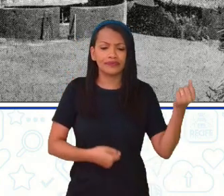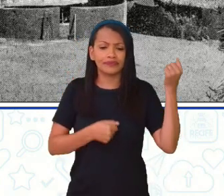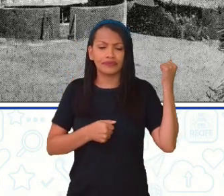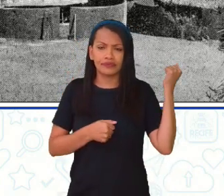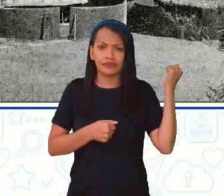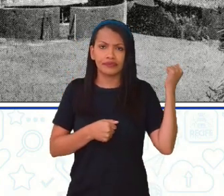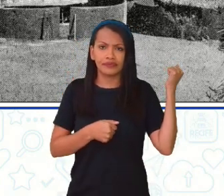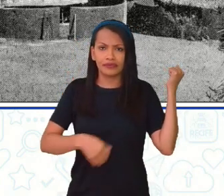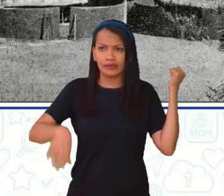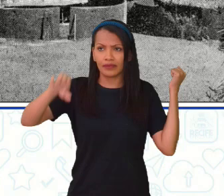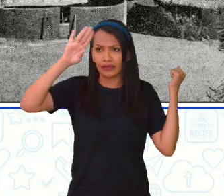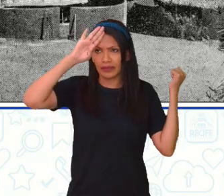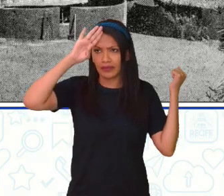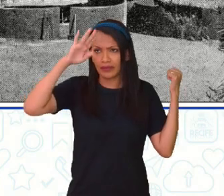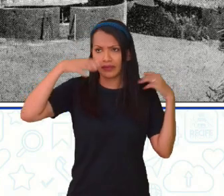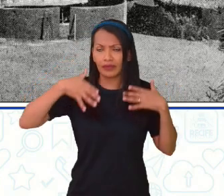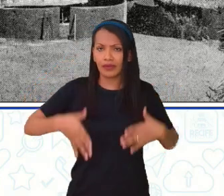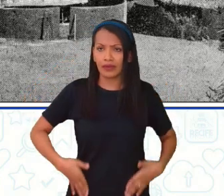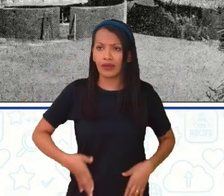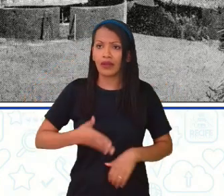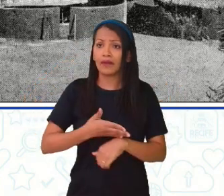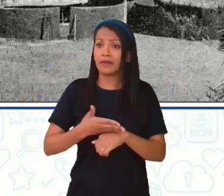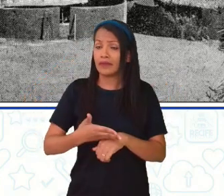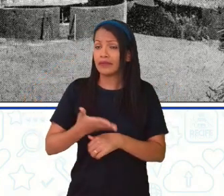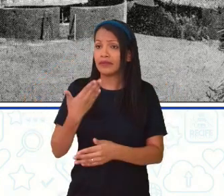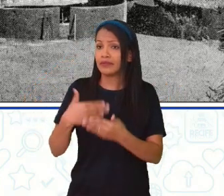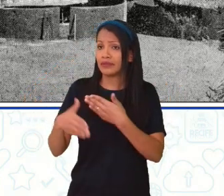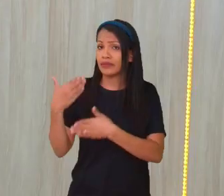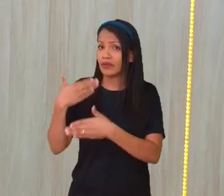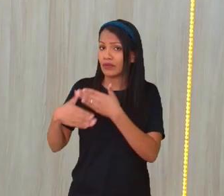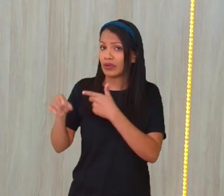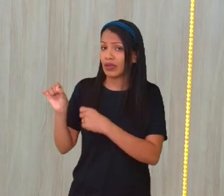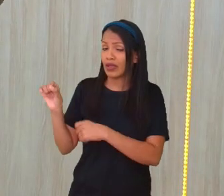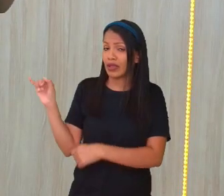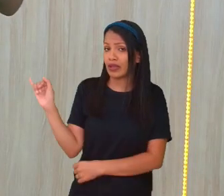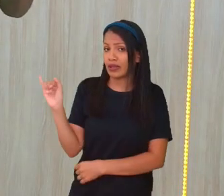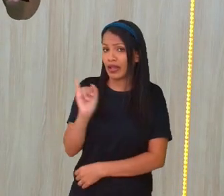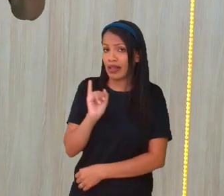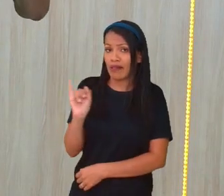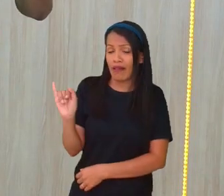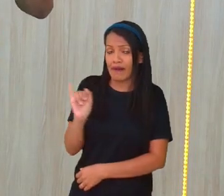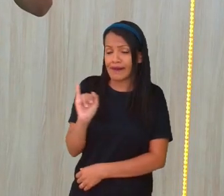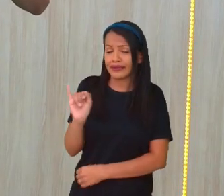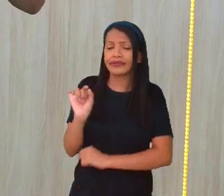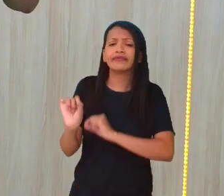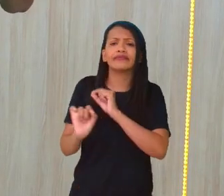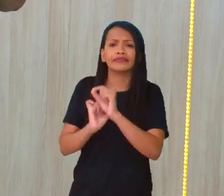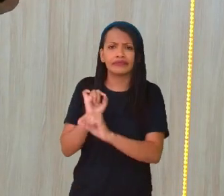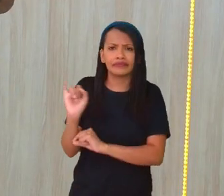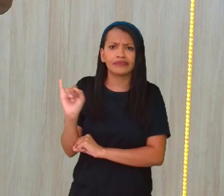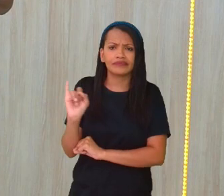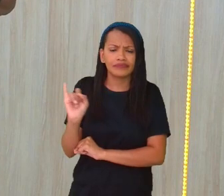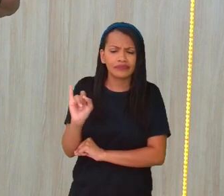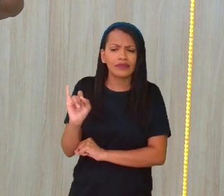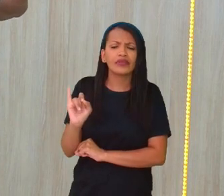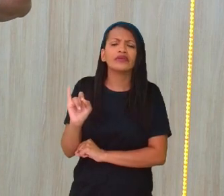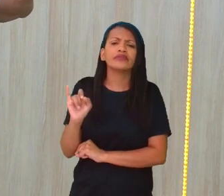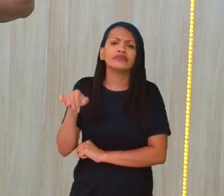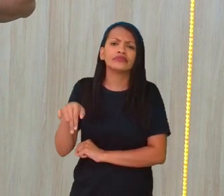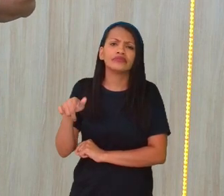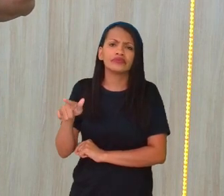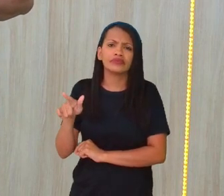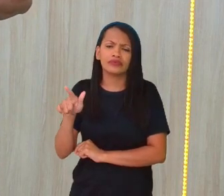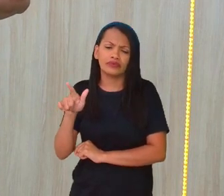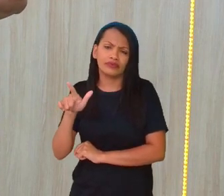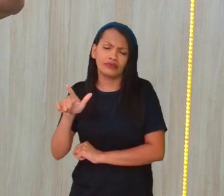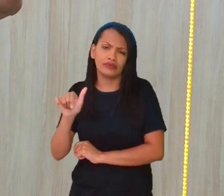né, de uniforme branco. Isso na época em que a Inglaterra ela passa a colonizar, né, a